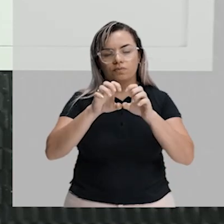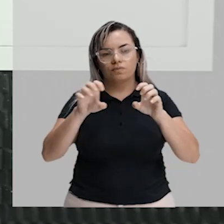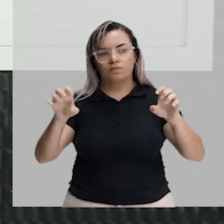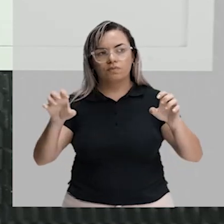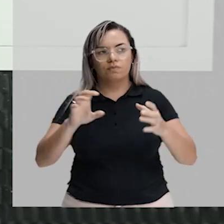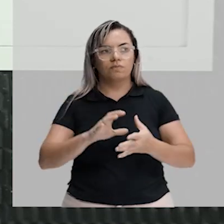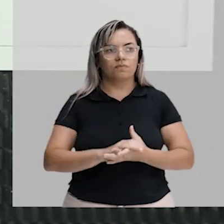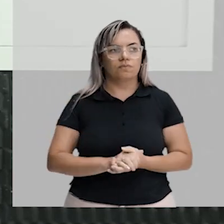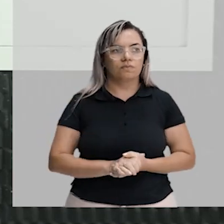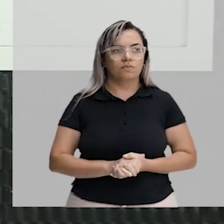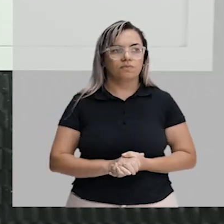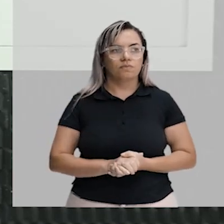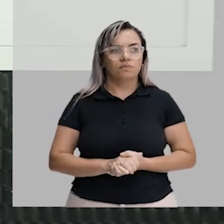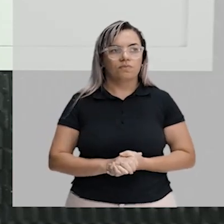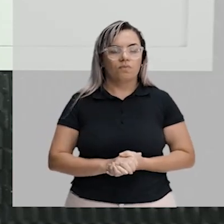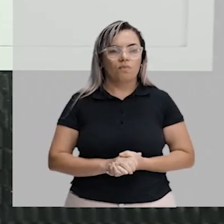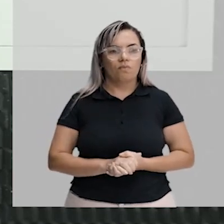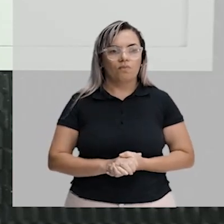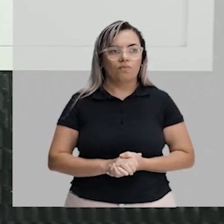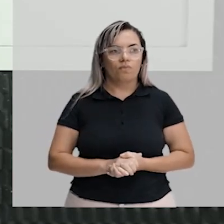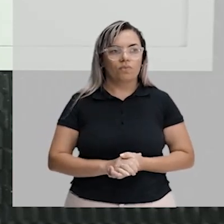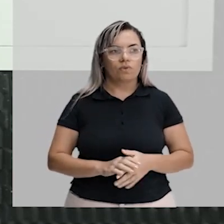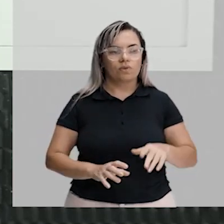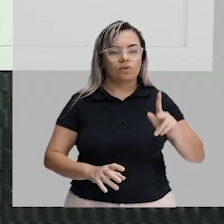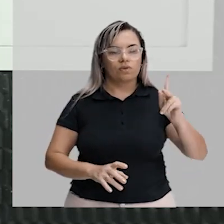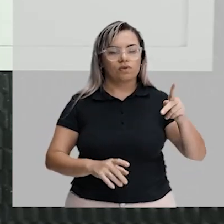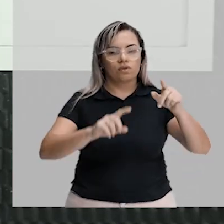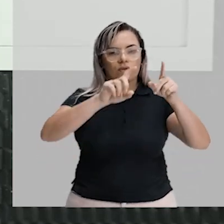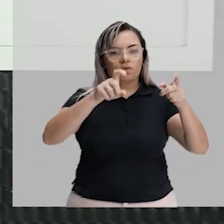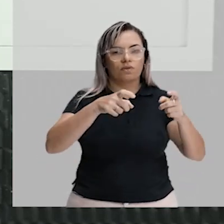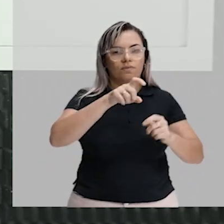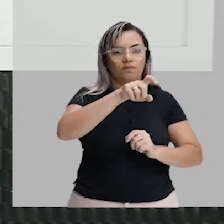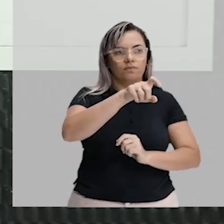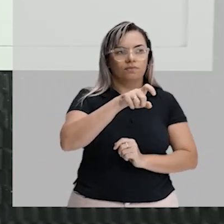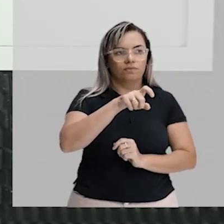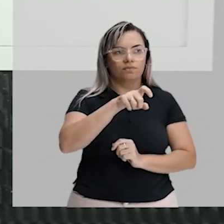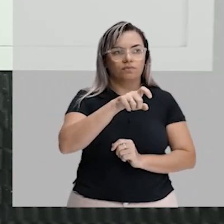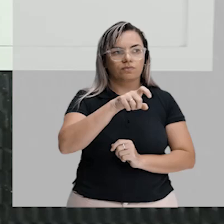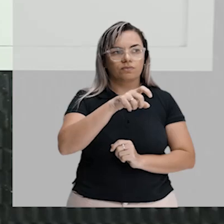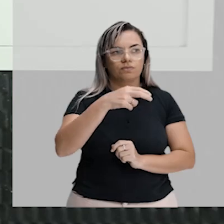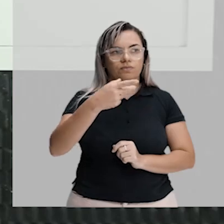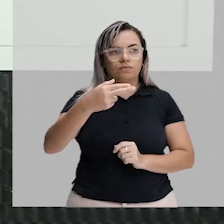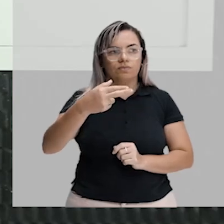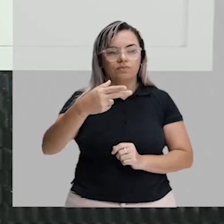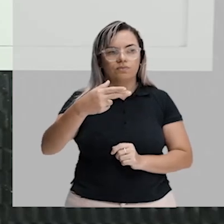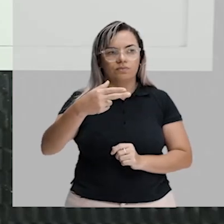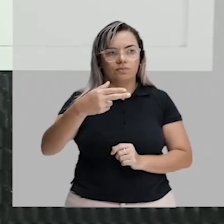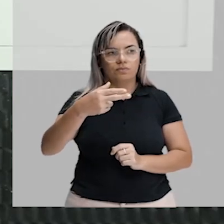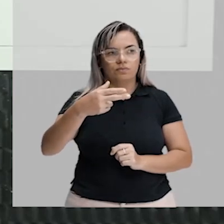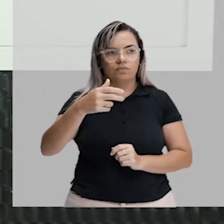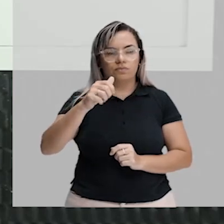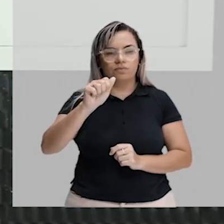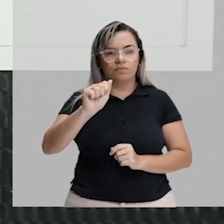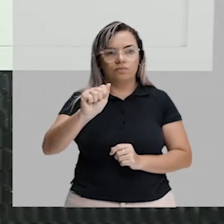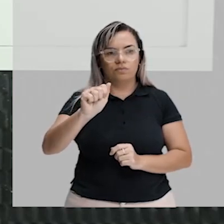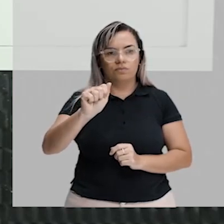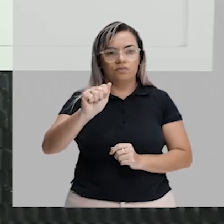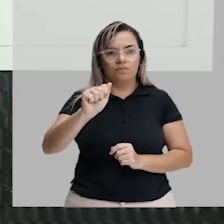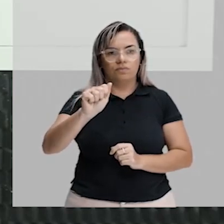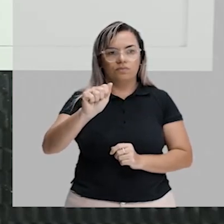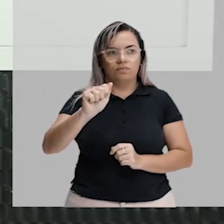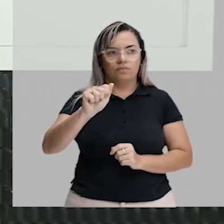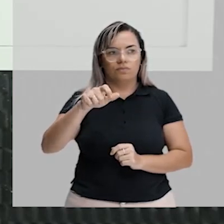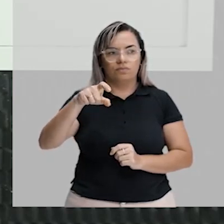bem. Polinômio é esse, px é igual a x mais